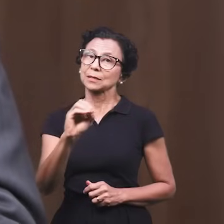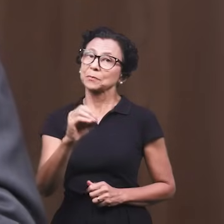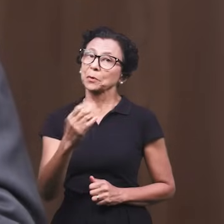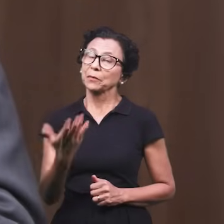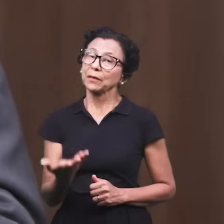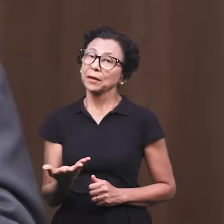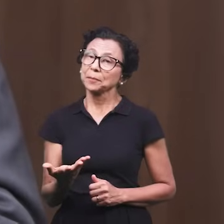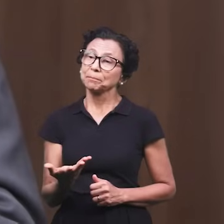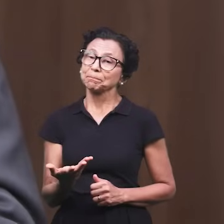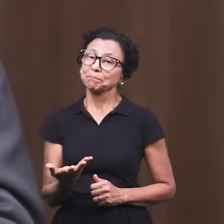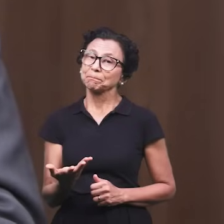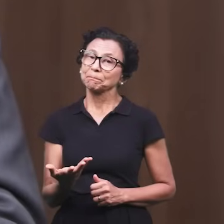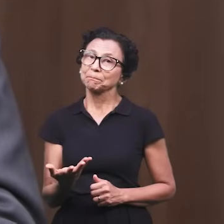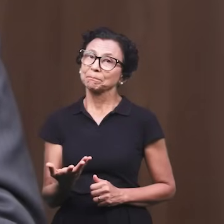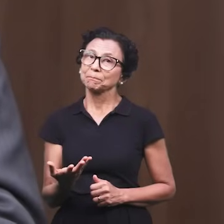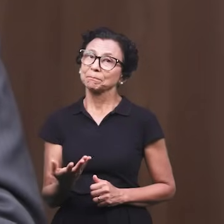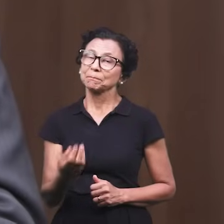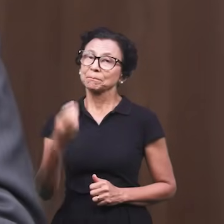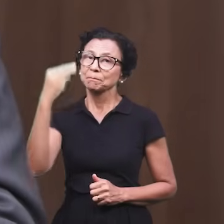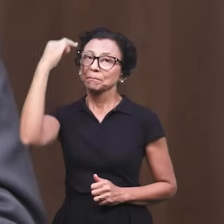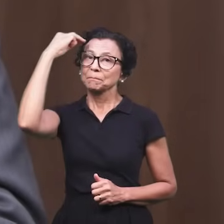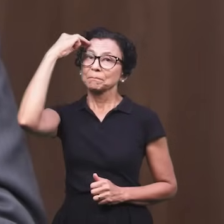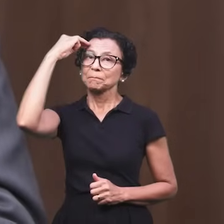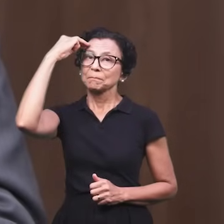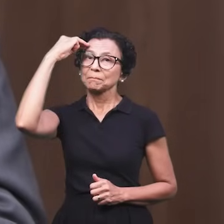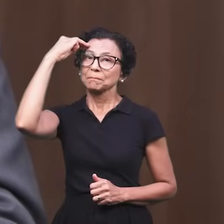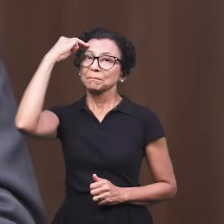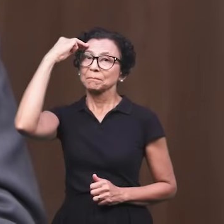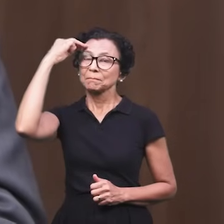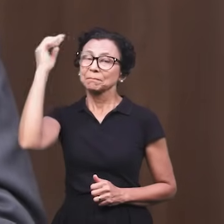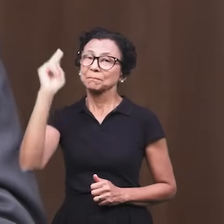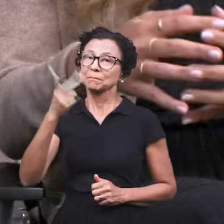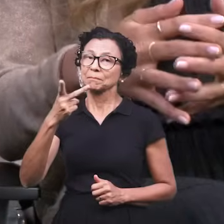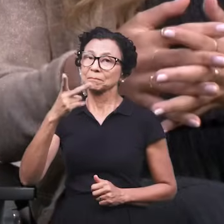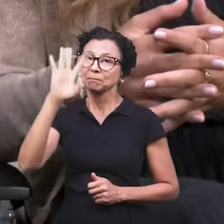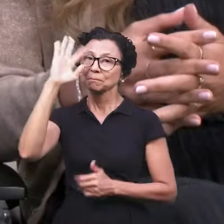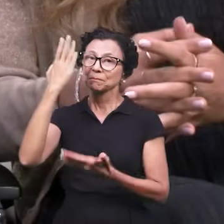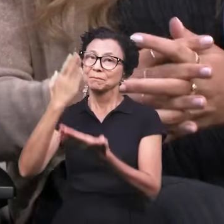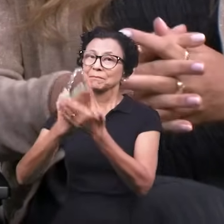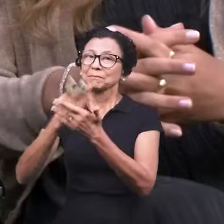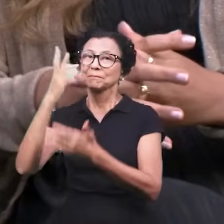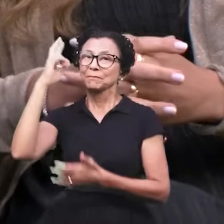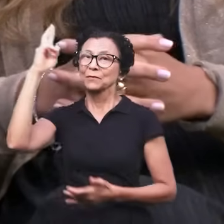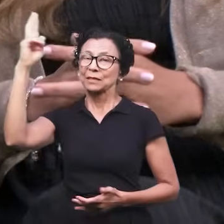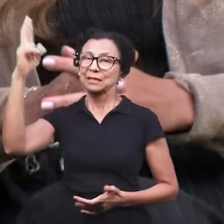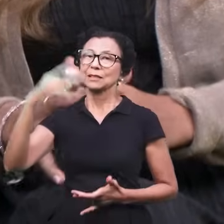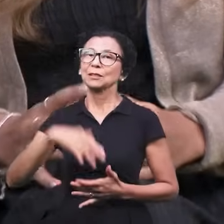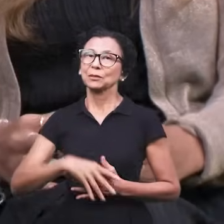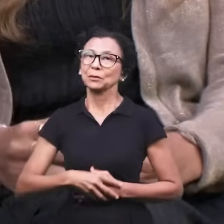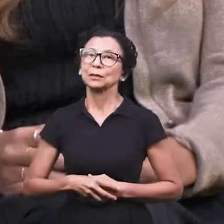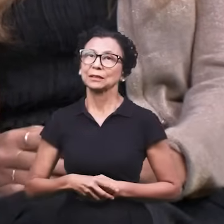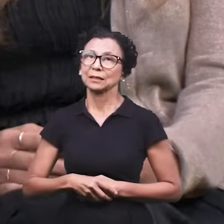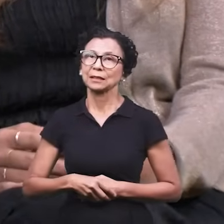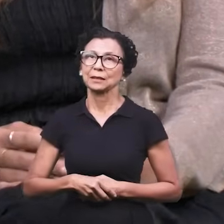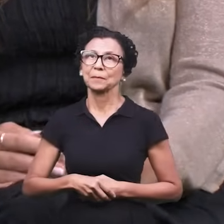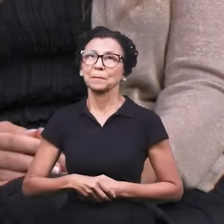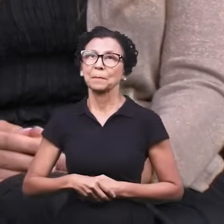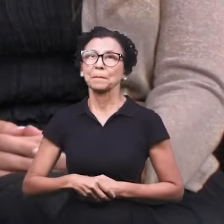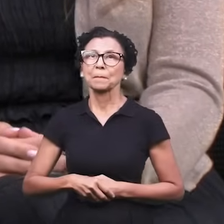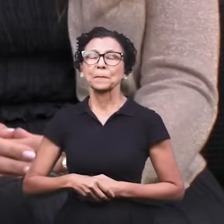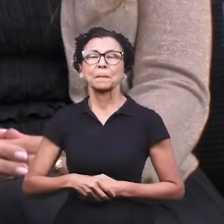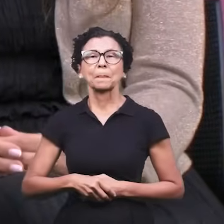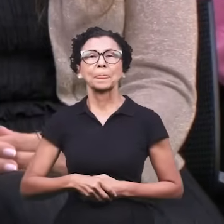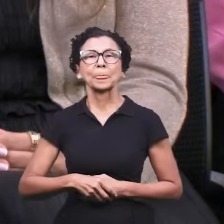te contrariando, a sua mente vai permanecer firme no Senhor. E você sabe quem é o Senhor, ele não é nosso servo. As pessoas